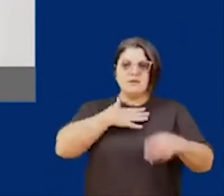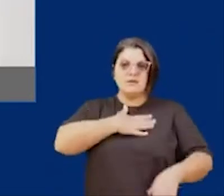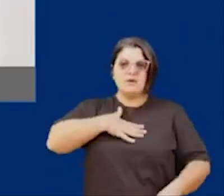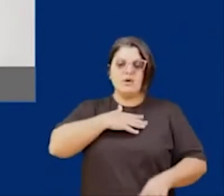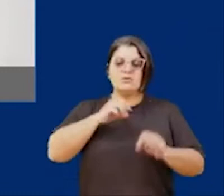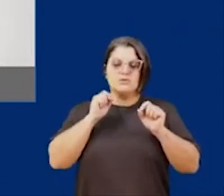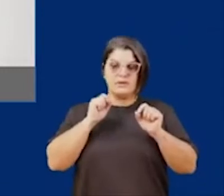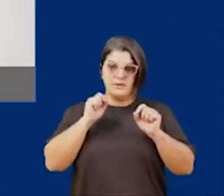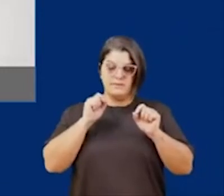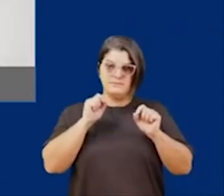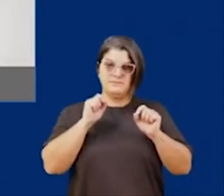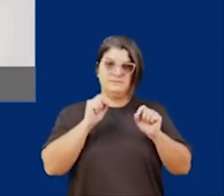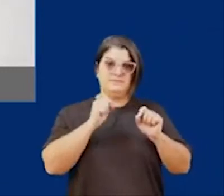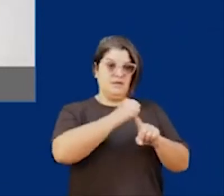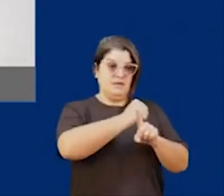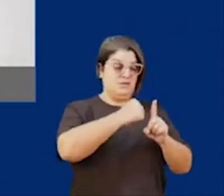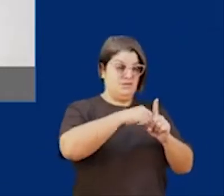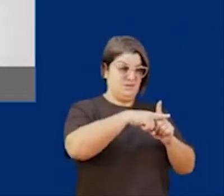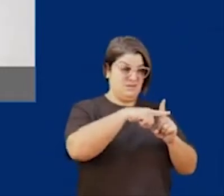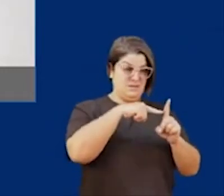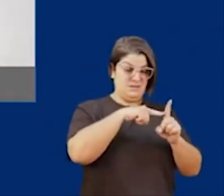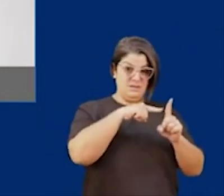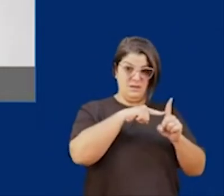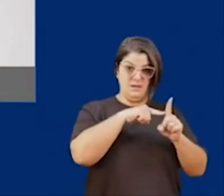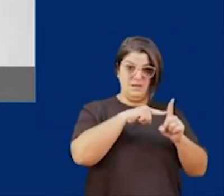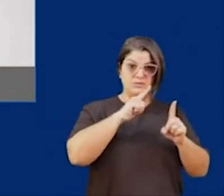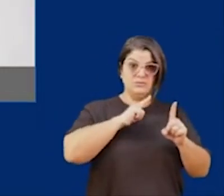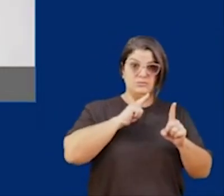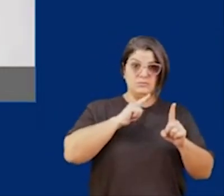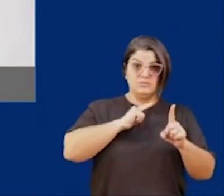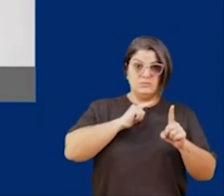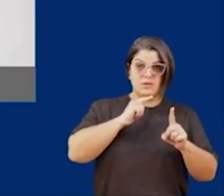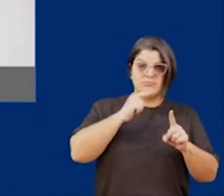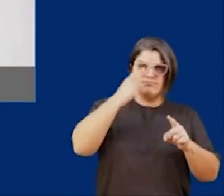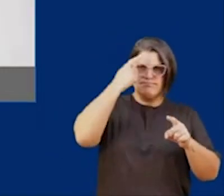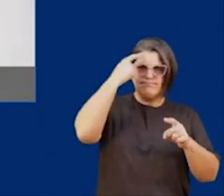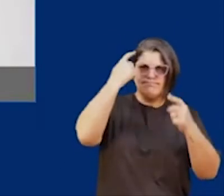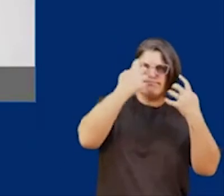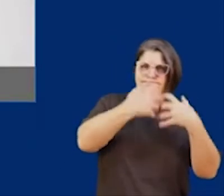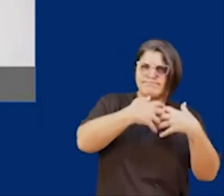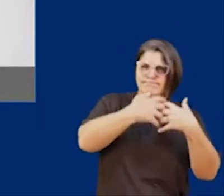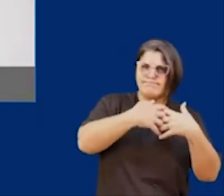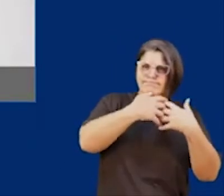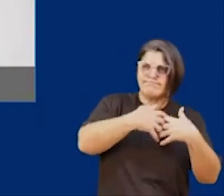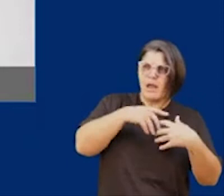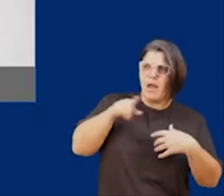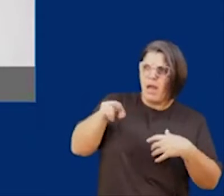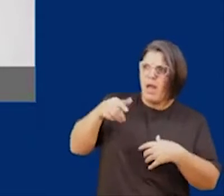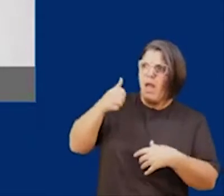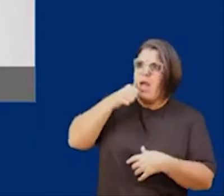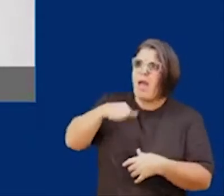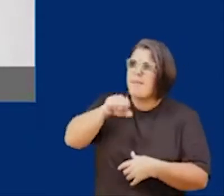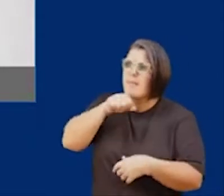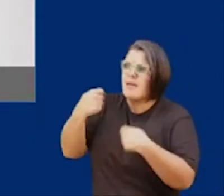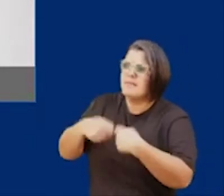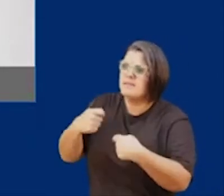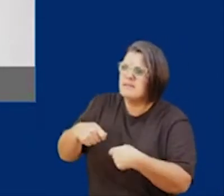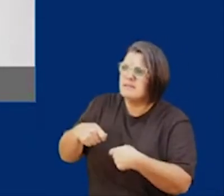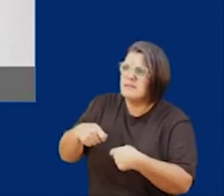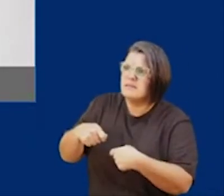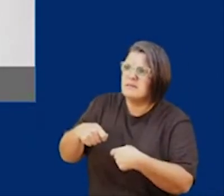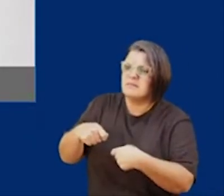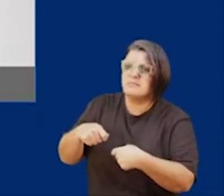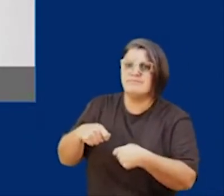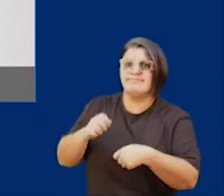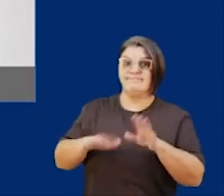fosse pensada nas necessidades das mulheres mães, talvez a gente não tivesse nenhum problema a